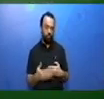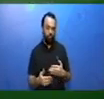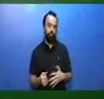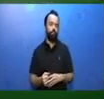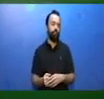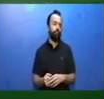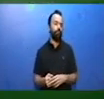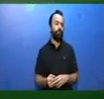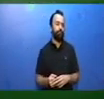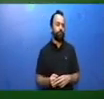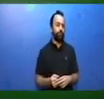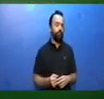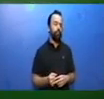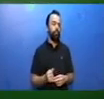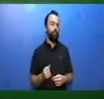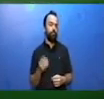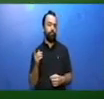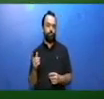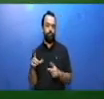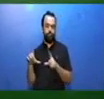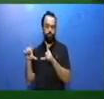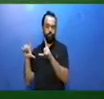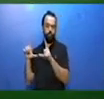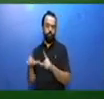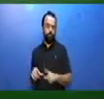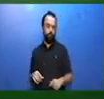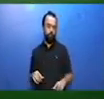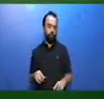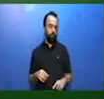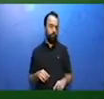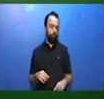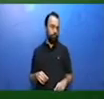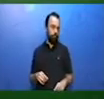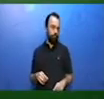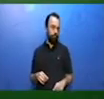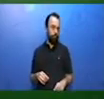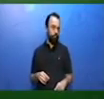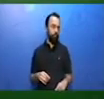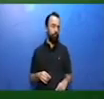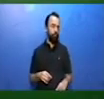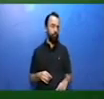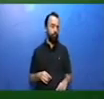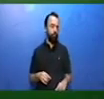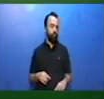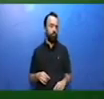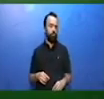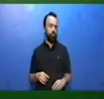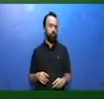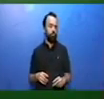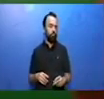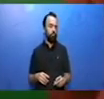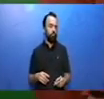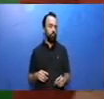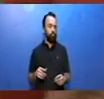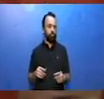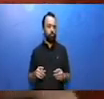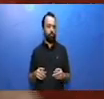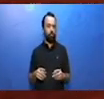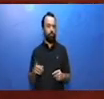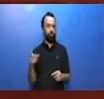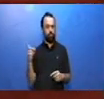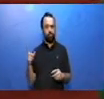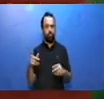Próxima. Olha isso. Nós observamos, eu vou agora aqui pertinho para mostrar para vocês. Nós